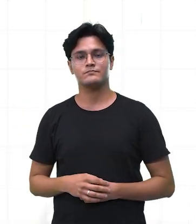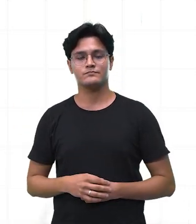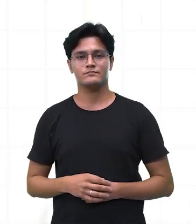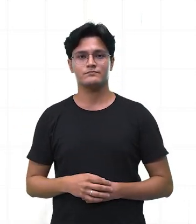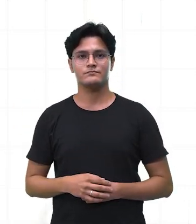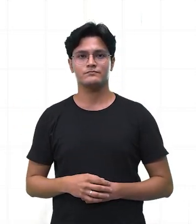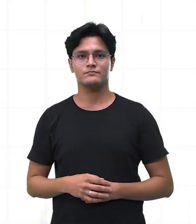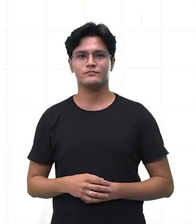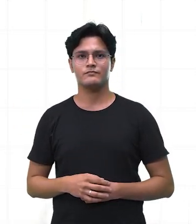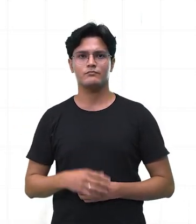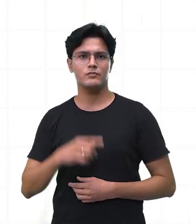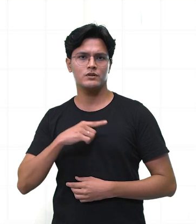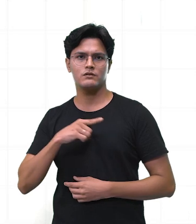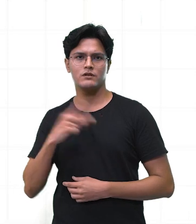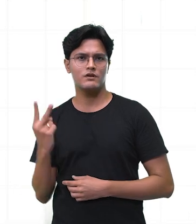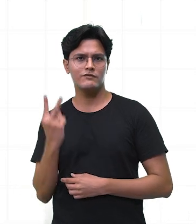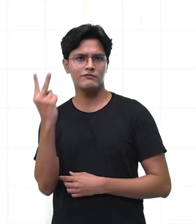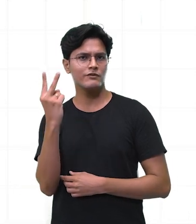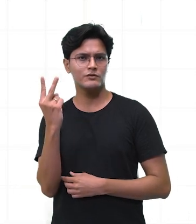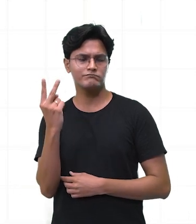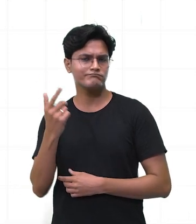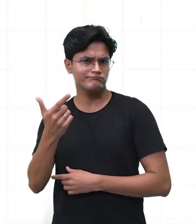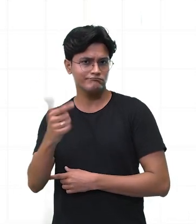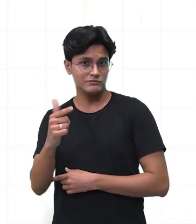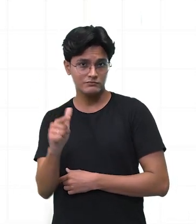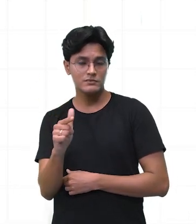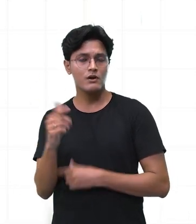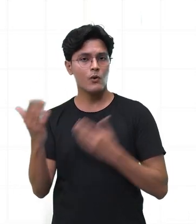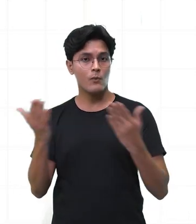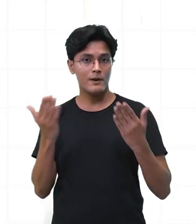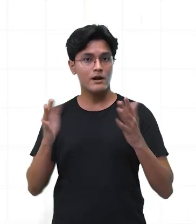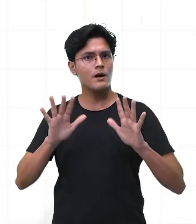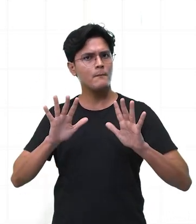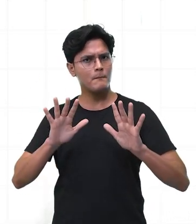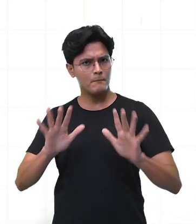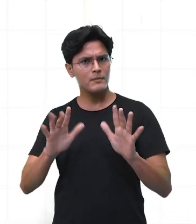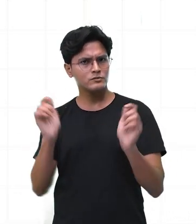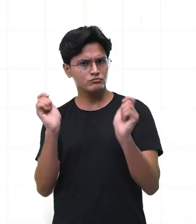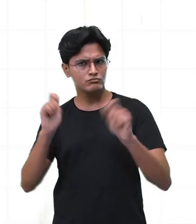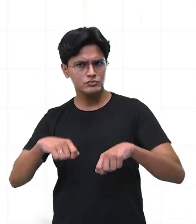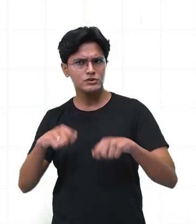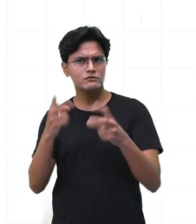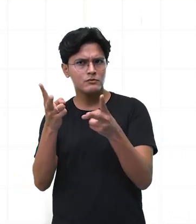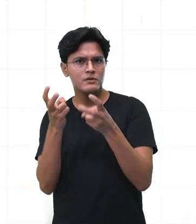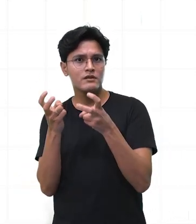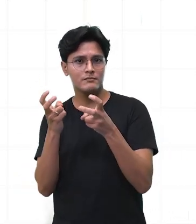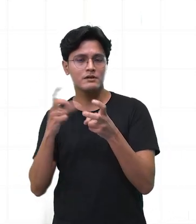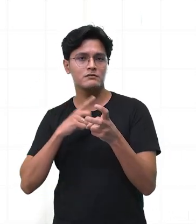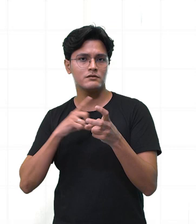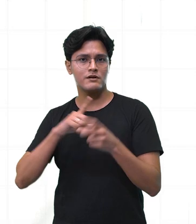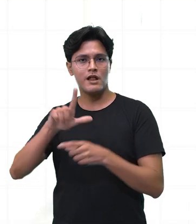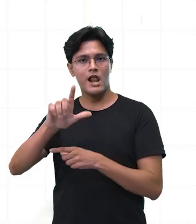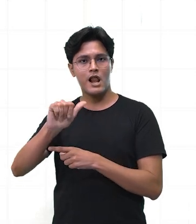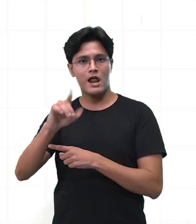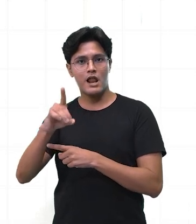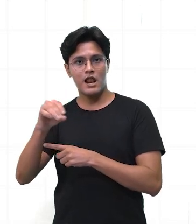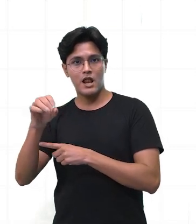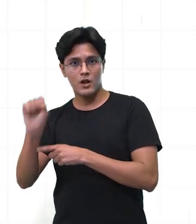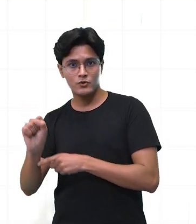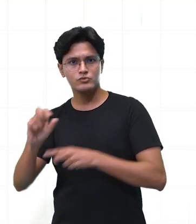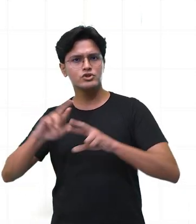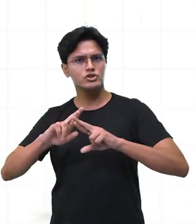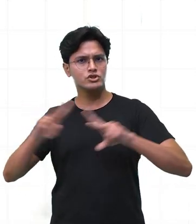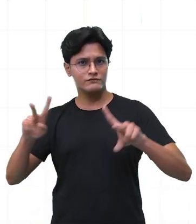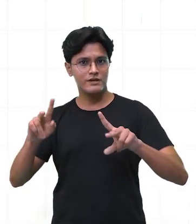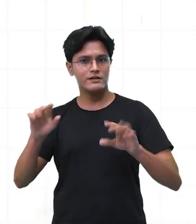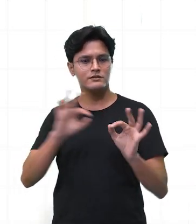não ter nenhum valor para comparar, mas visualmente a gente está vendo que os lados são diferentes, porque um é maior do que o outro.